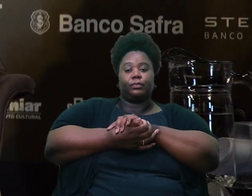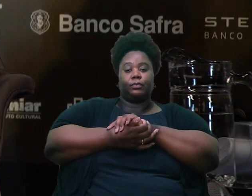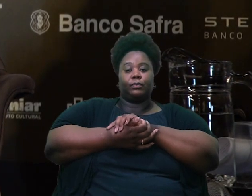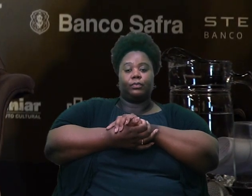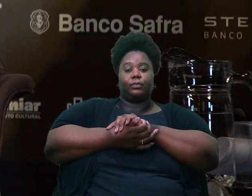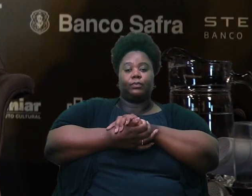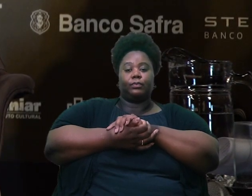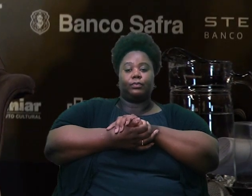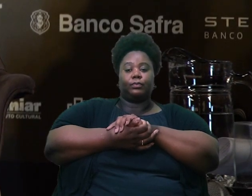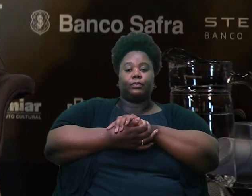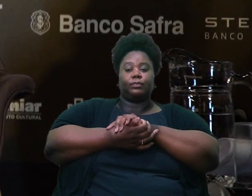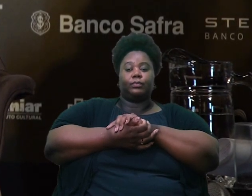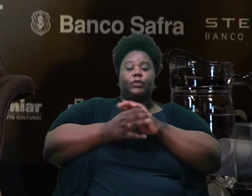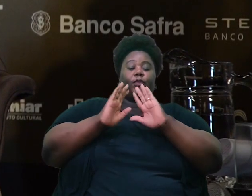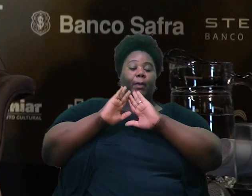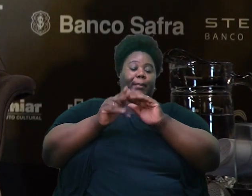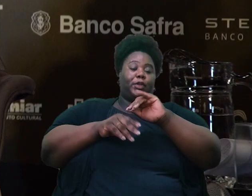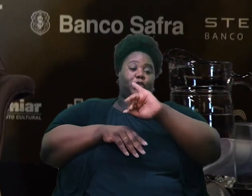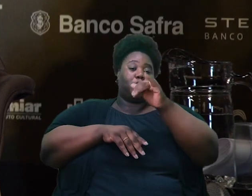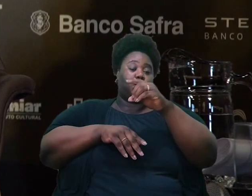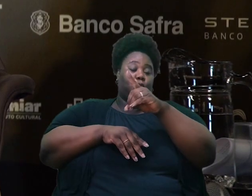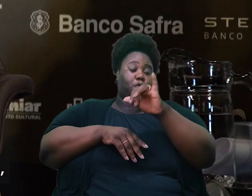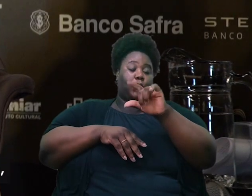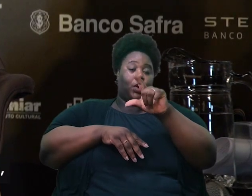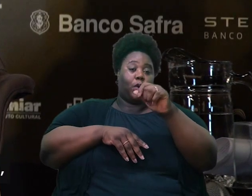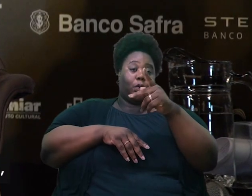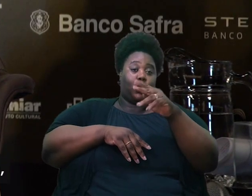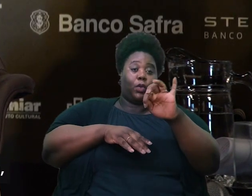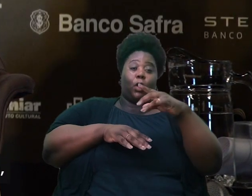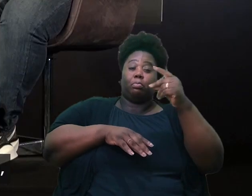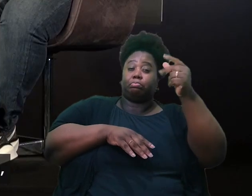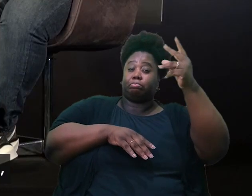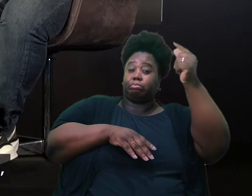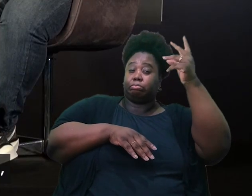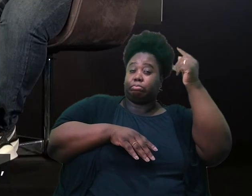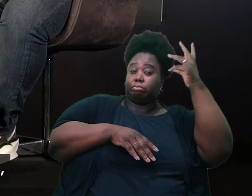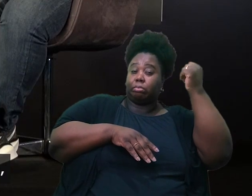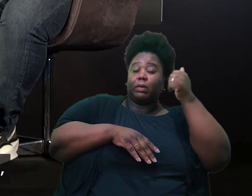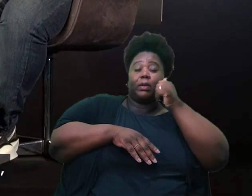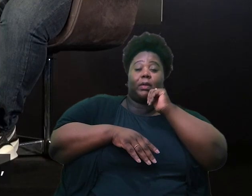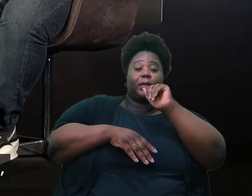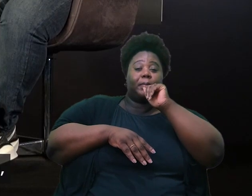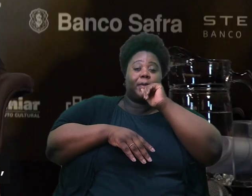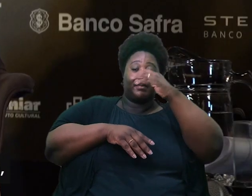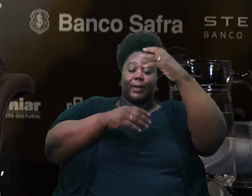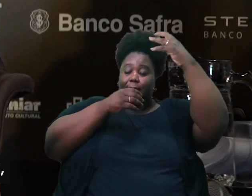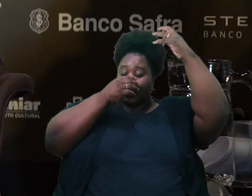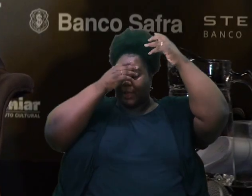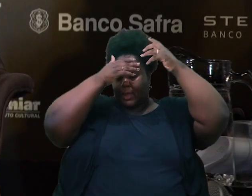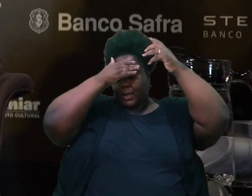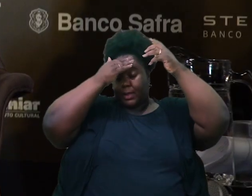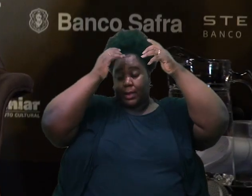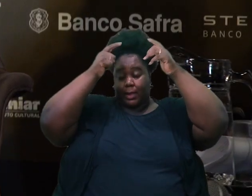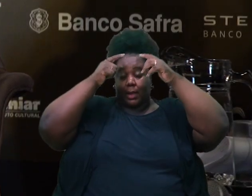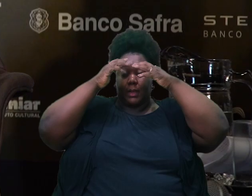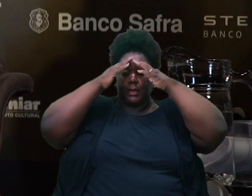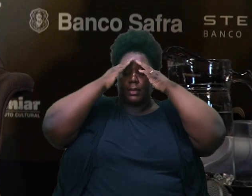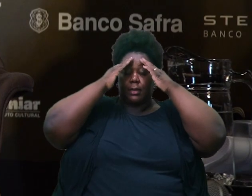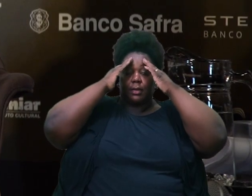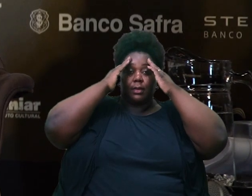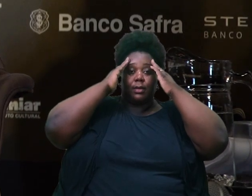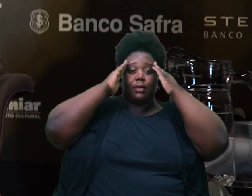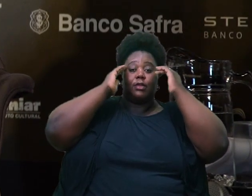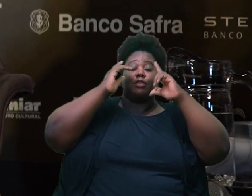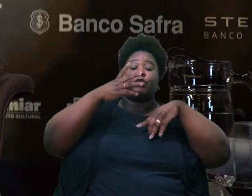Foi a pedido do João Lopes que eu escrevi esse livro. Na época, minha mãe era rainha, né? Havia uma série